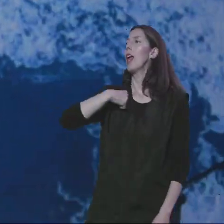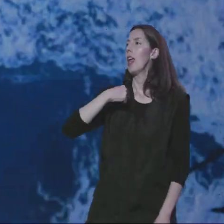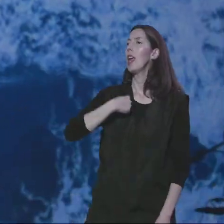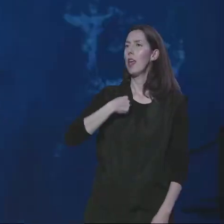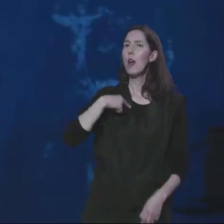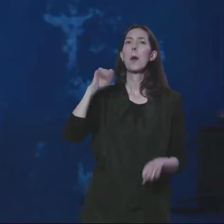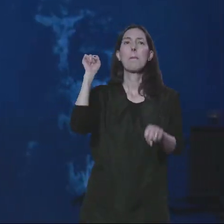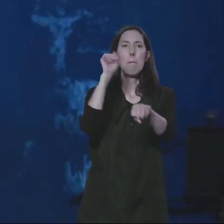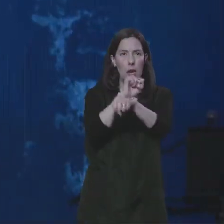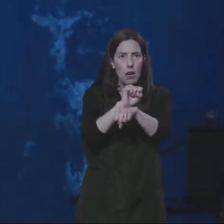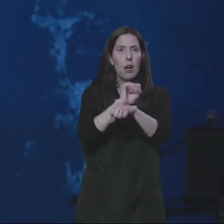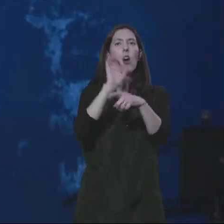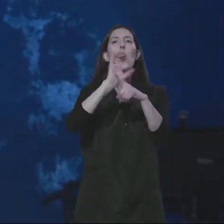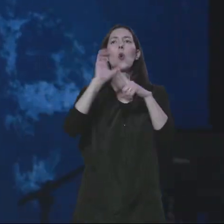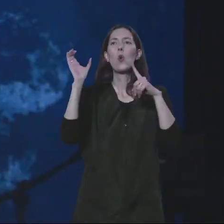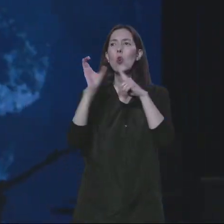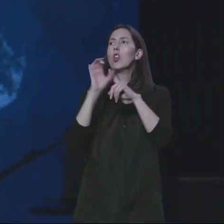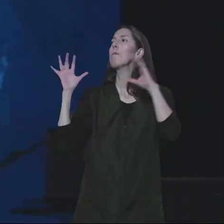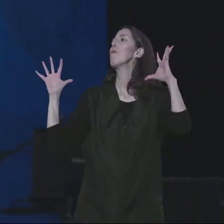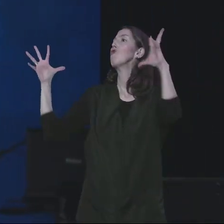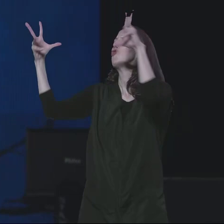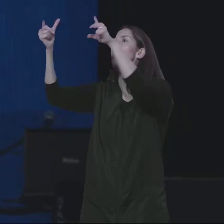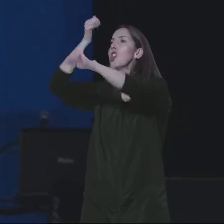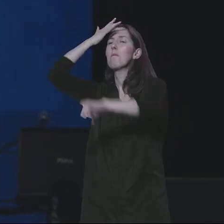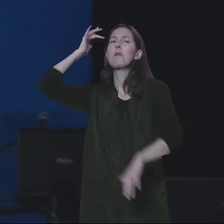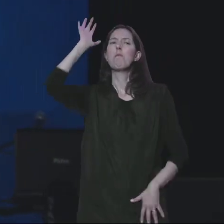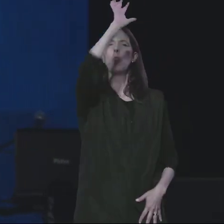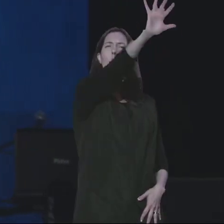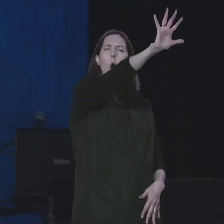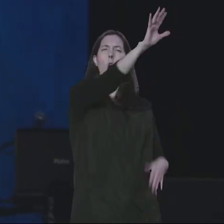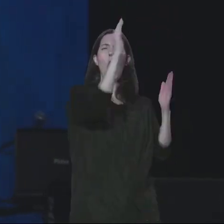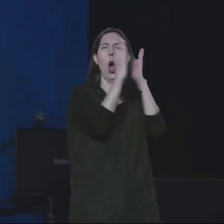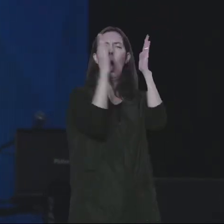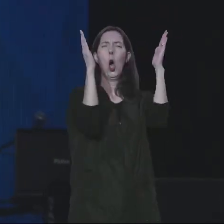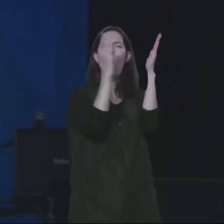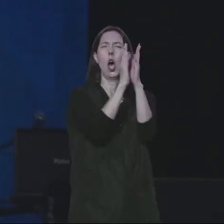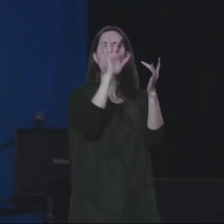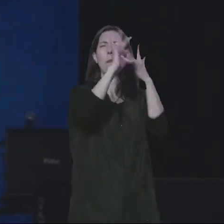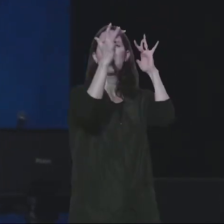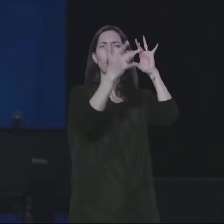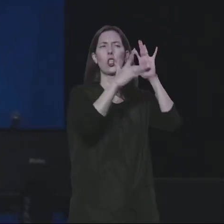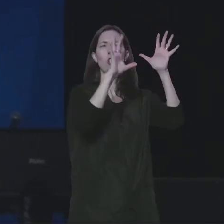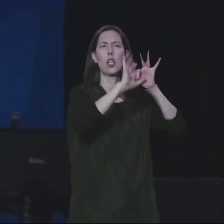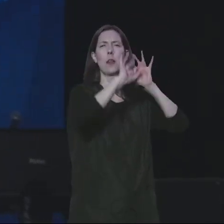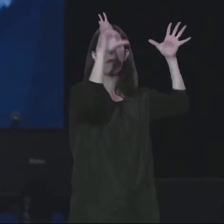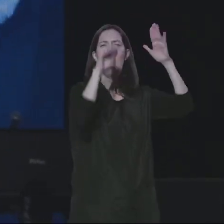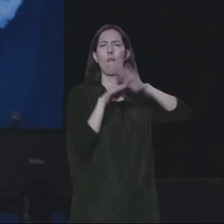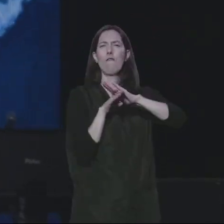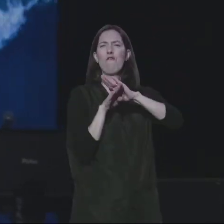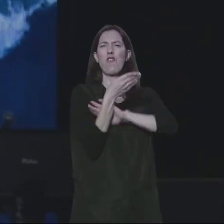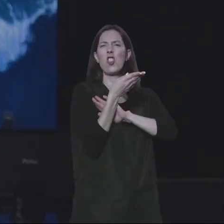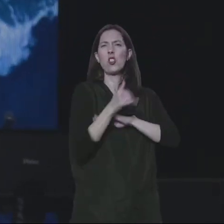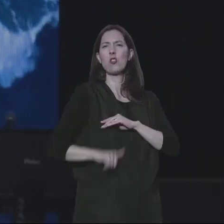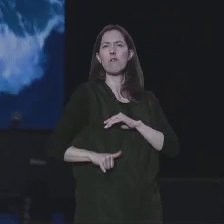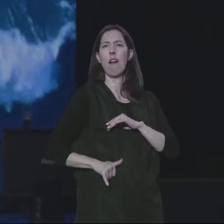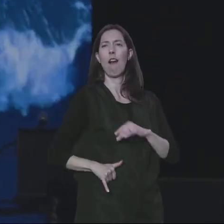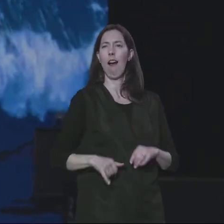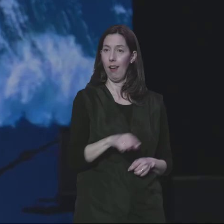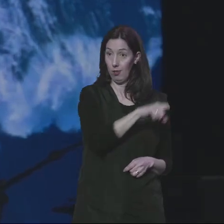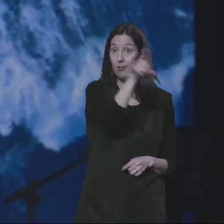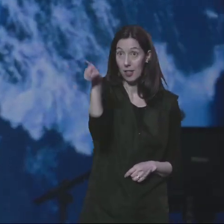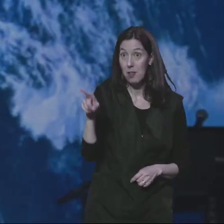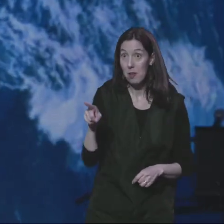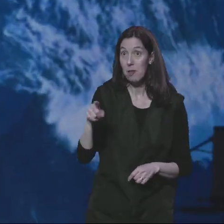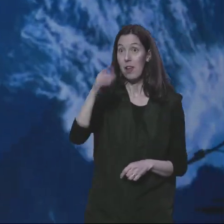o sermão para todo mundo estender a mão e a gente vai orar para Jesus libertar o irmão do vício. Amém? Quantos concordam